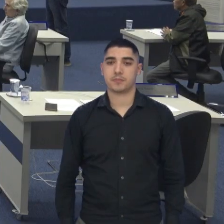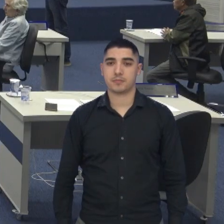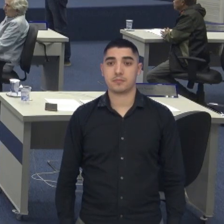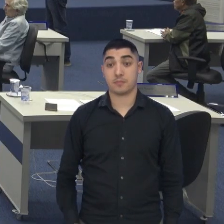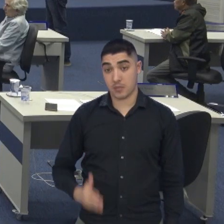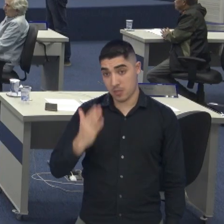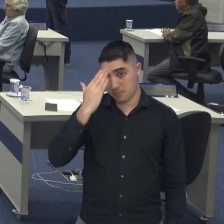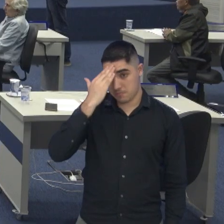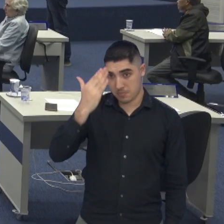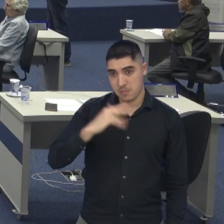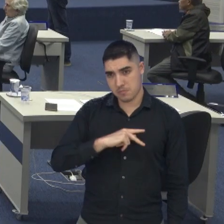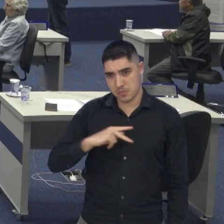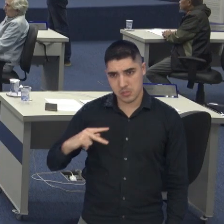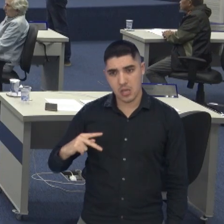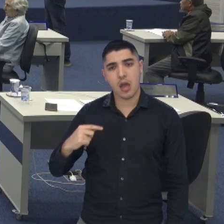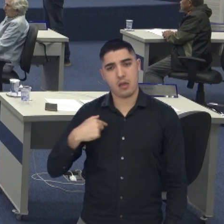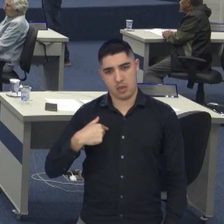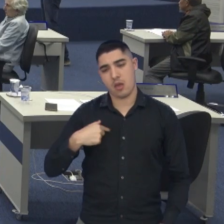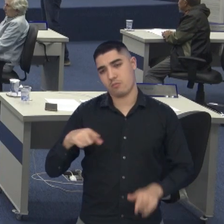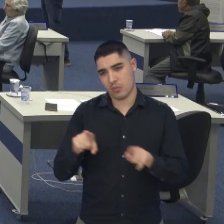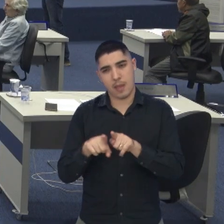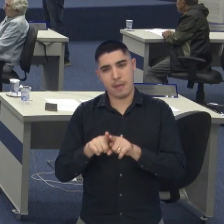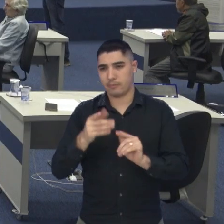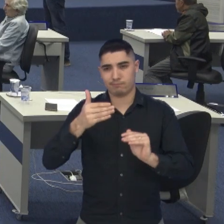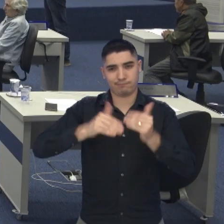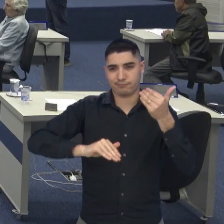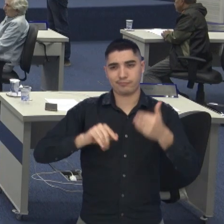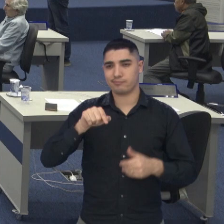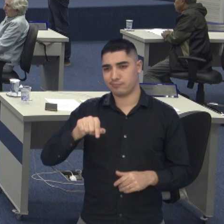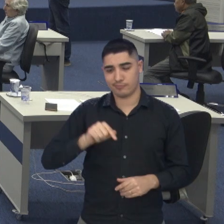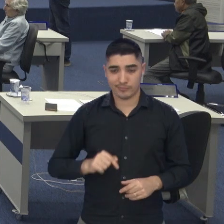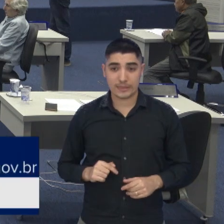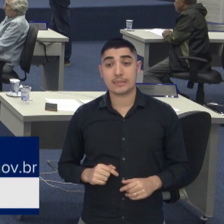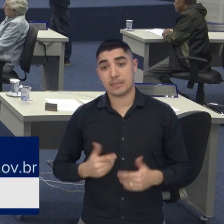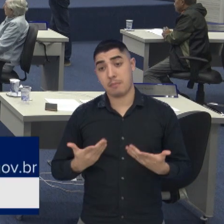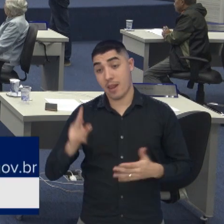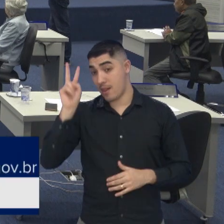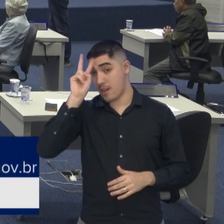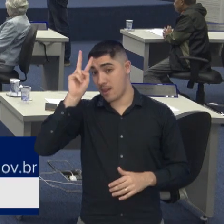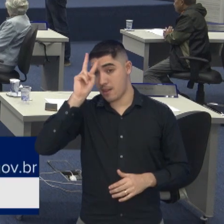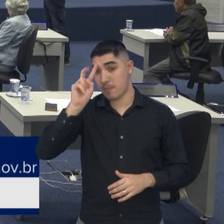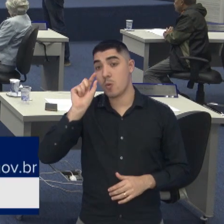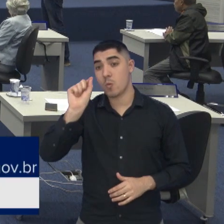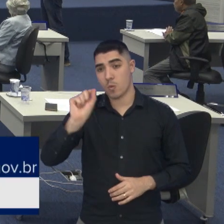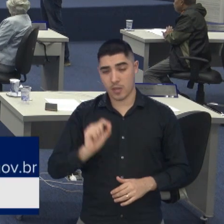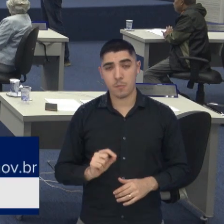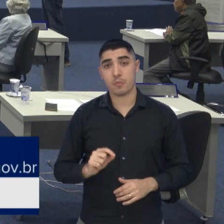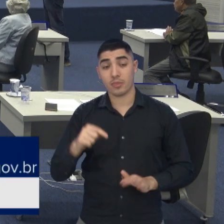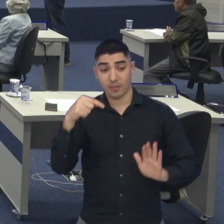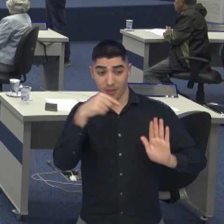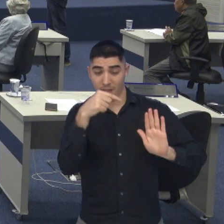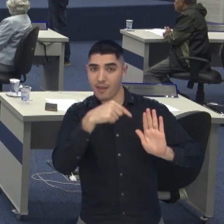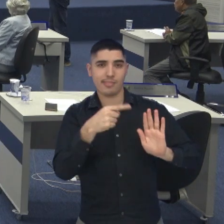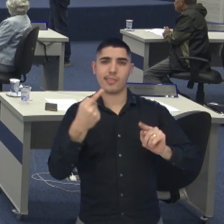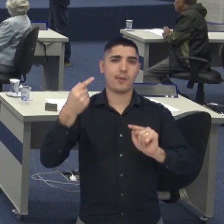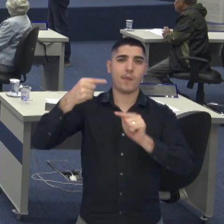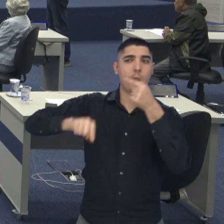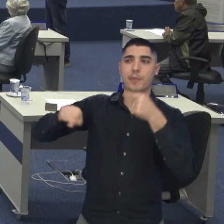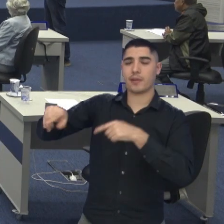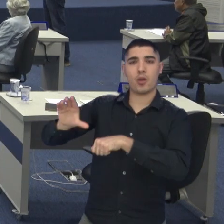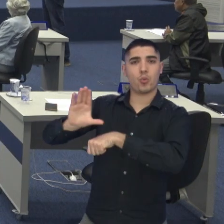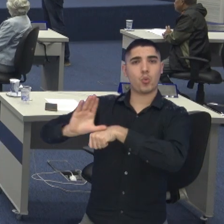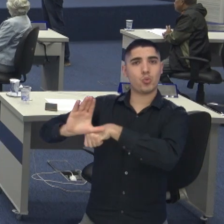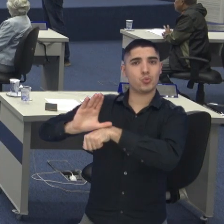Obrigado, presidente. Também votei ao contrário, como o doutor José Cláudio falou. Lembrando, tem uma parte inconstitucional, que é mudar